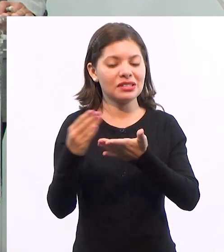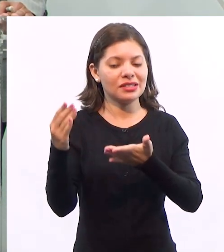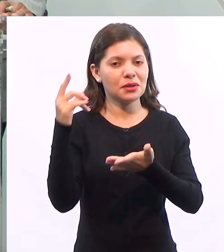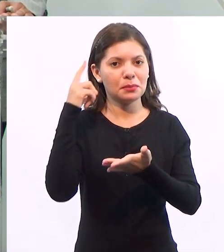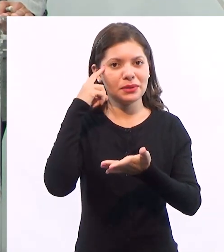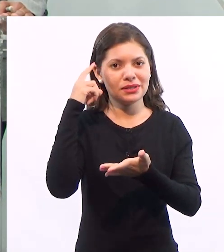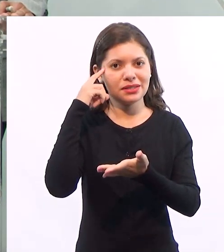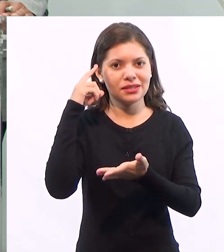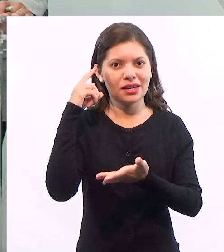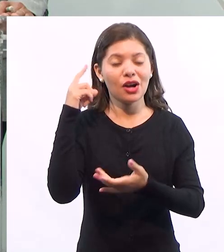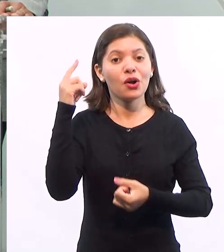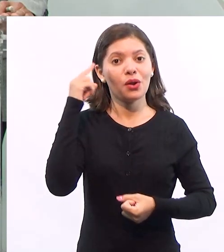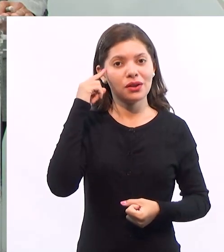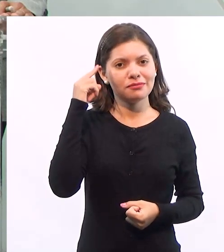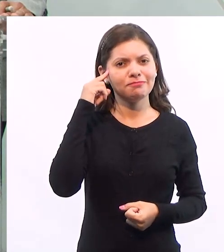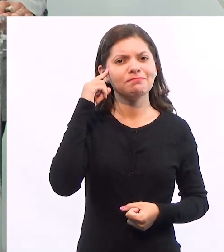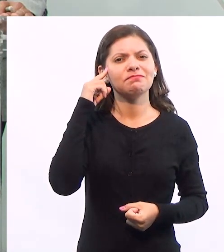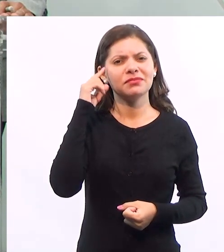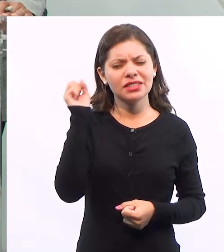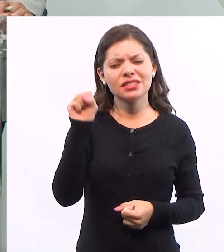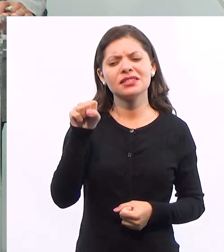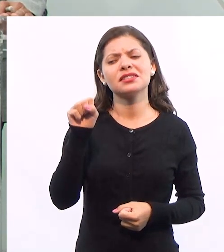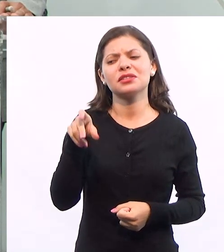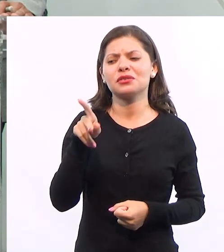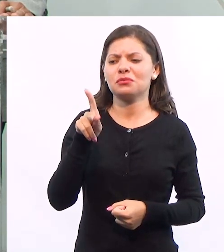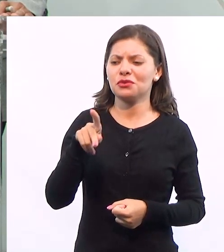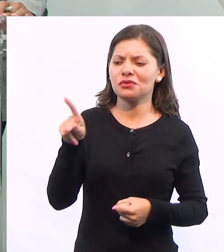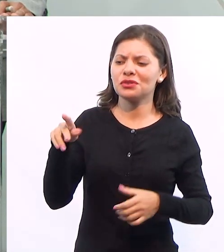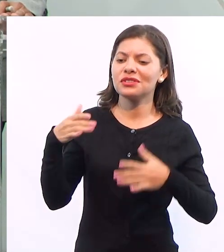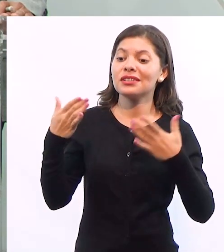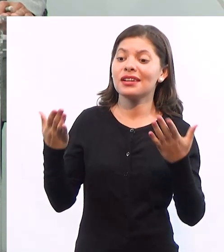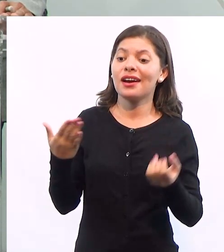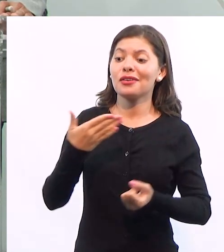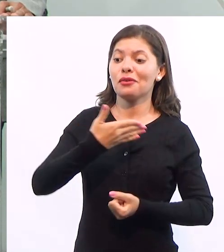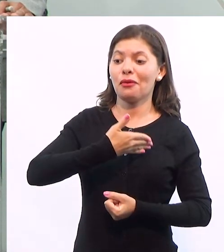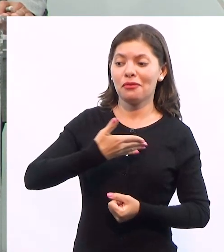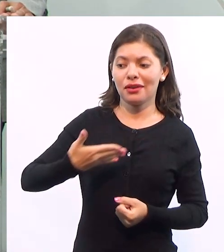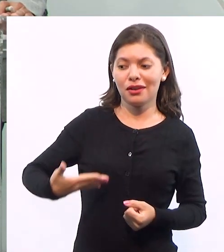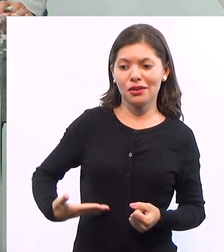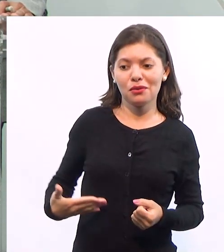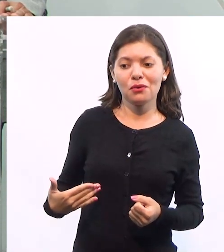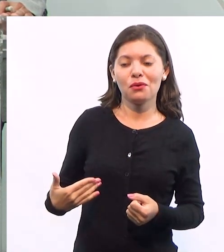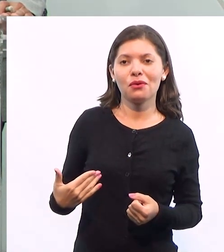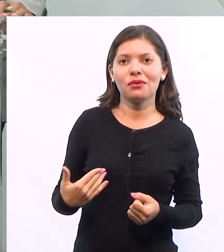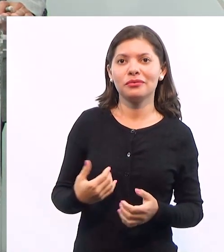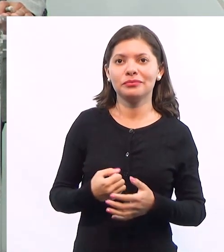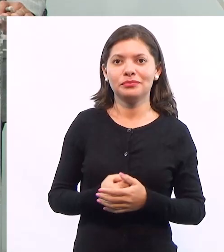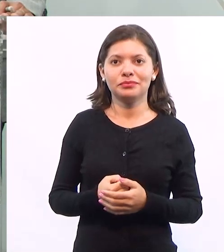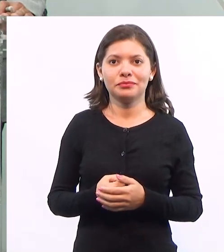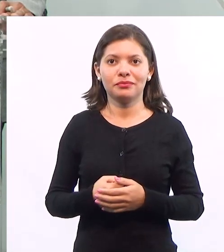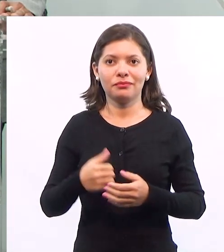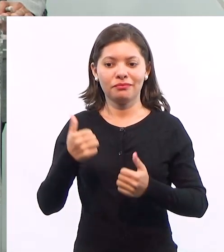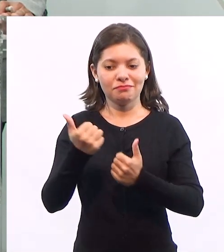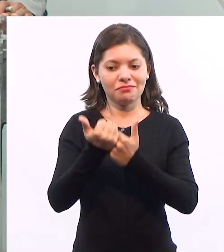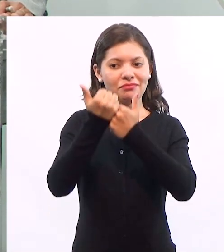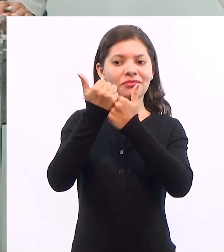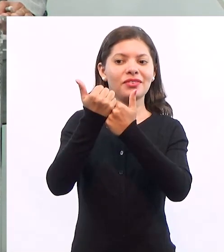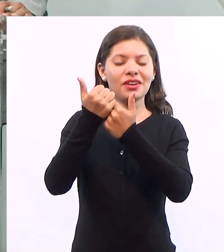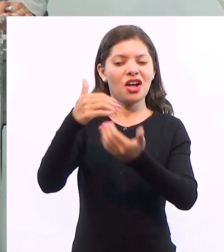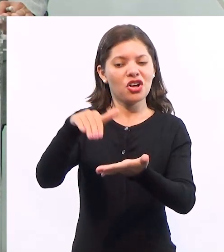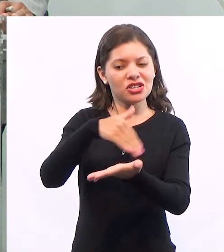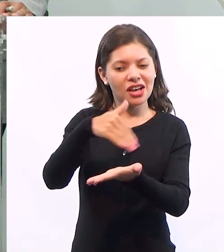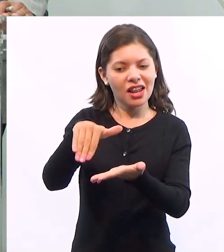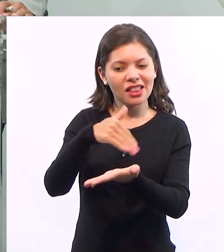pensar nisso. Começa a colocar na sua cabeça, é mesmo, professor? Será que o governador vai nomear os seus secretários e estes